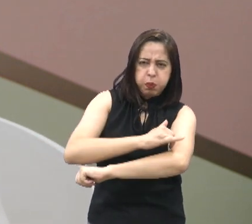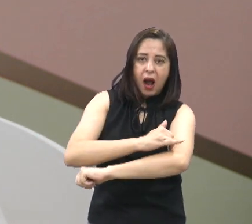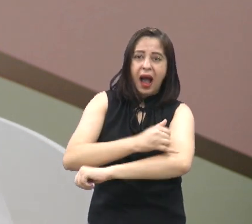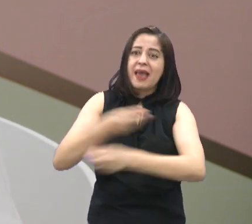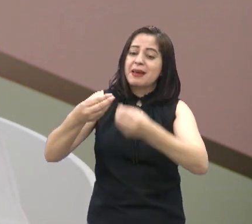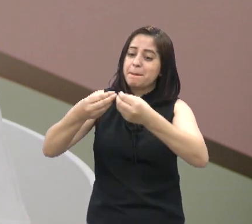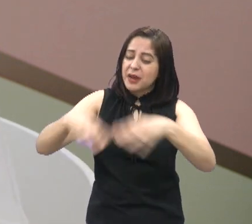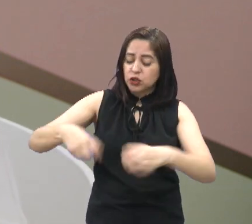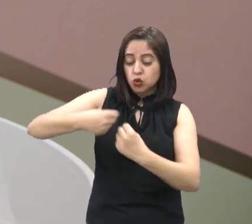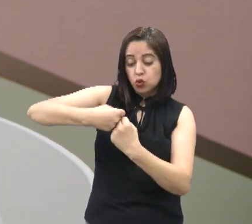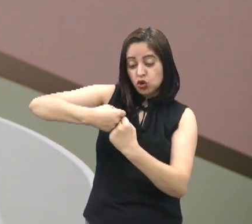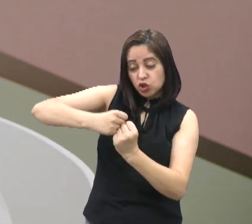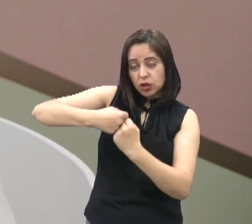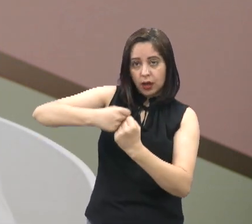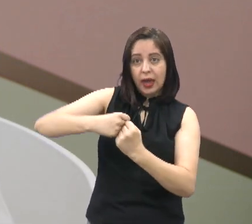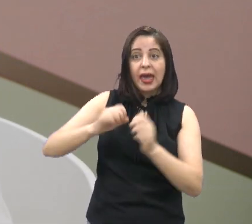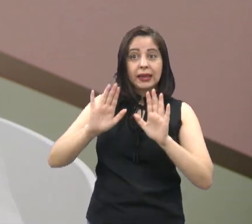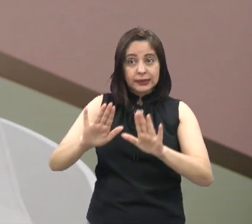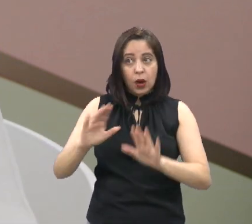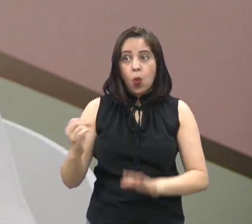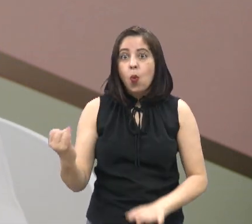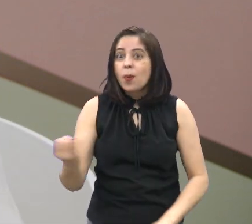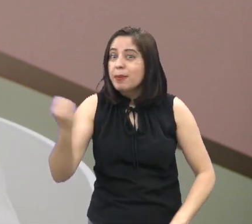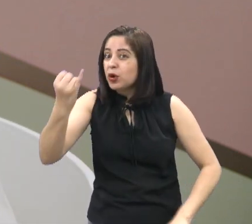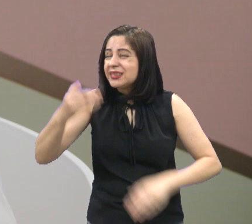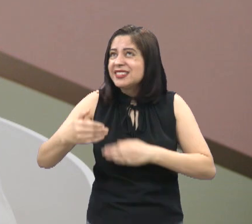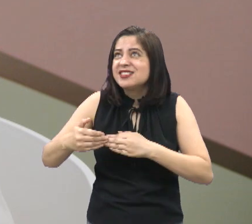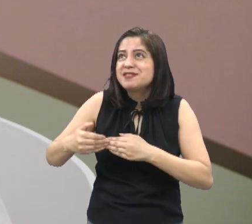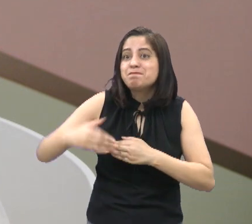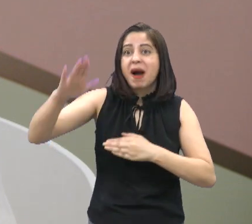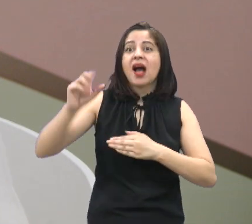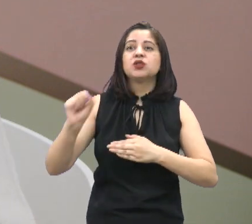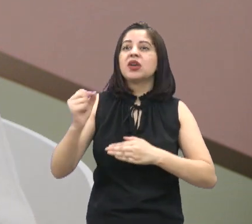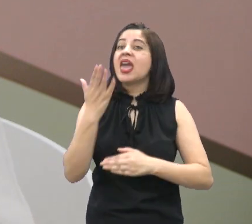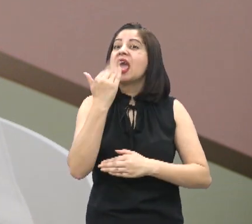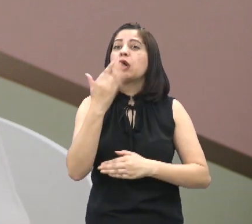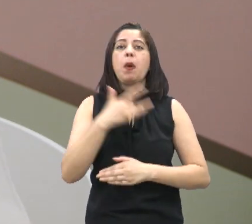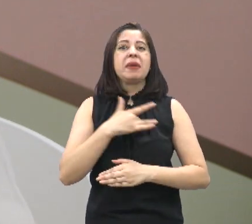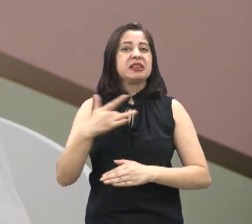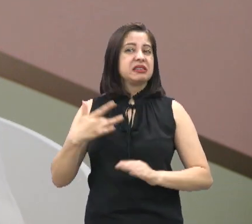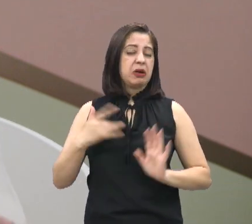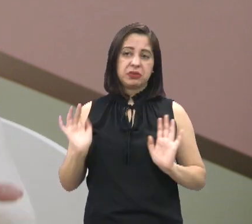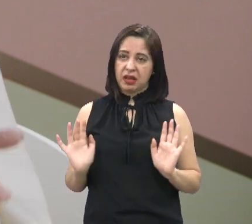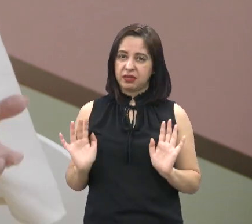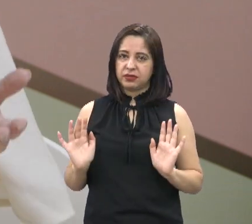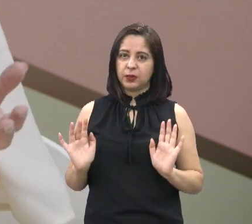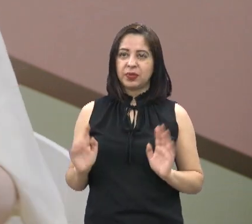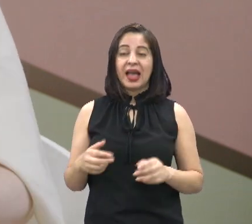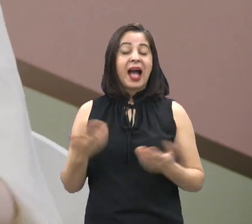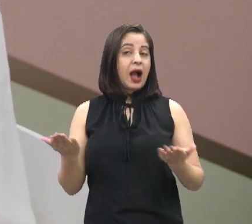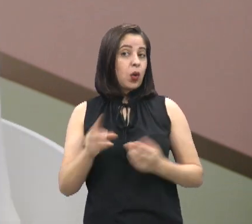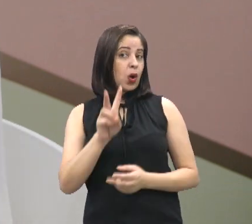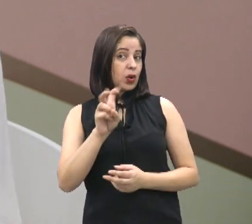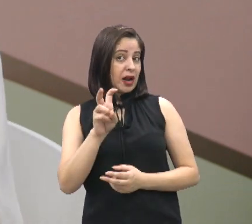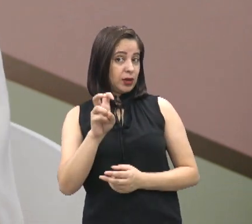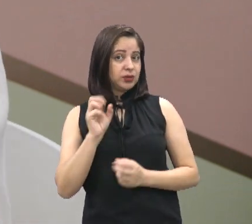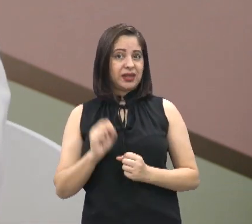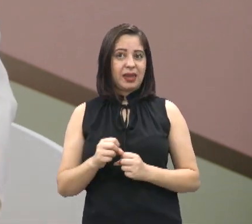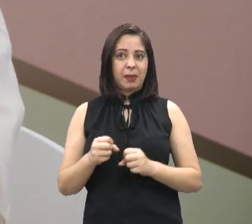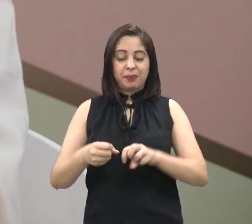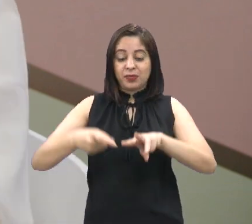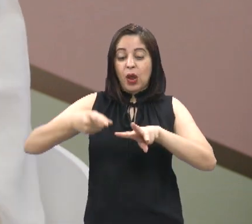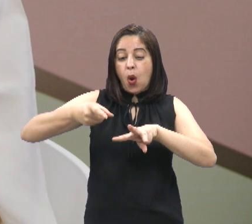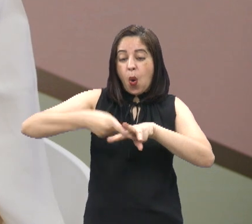importante é a alimentação saudável. Em relação a pé de galinha, essas coisas, fica muito difícil a gente falar o quanto do que você come